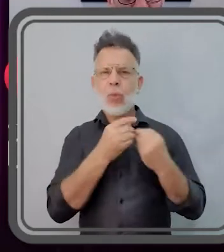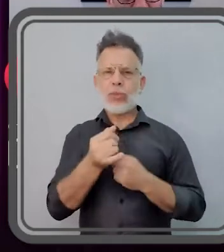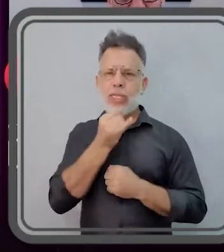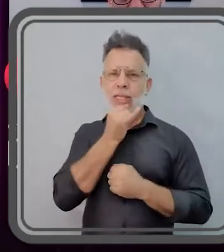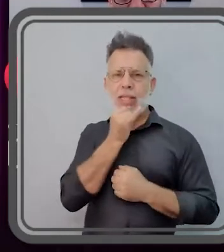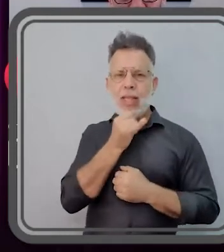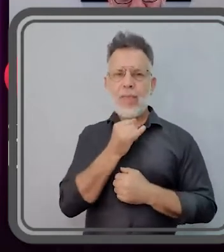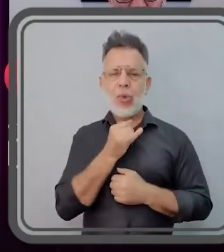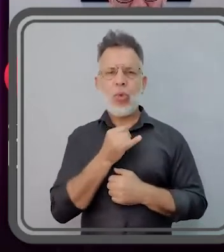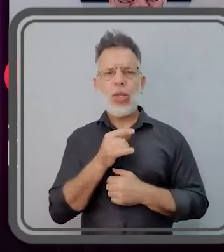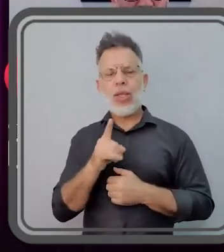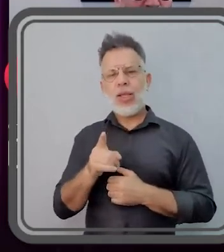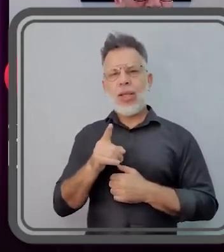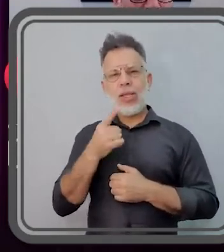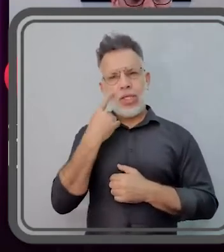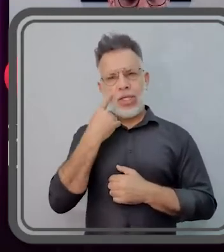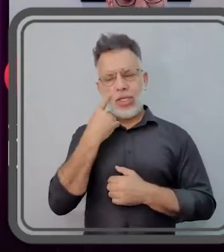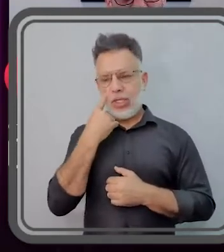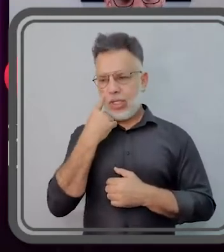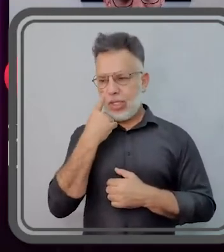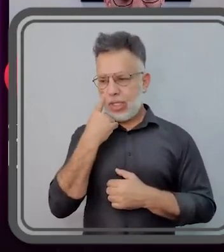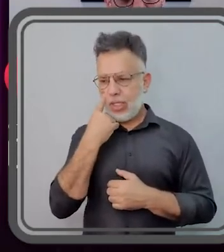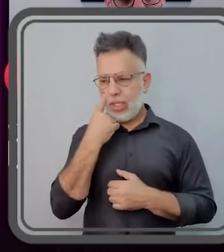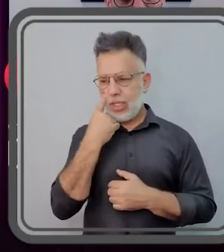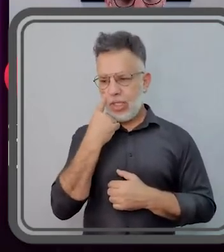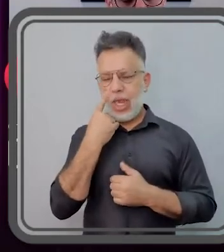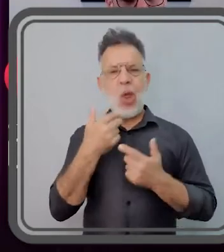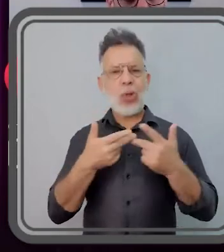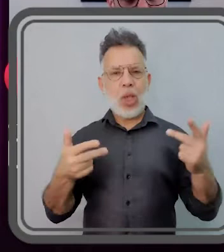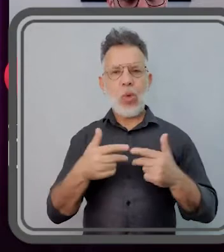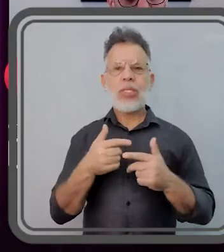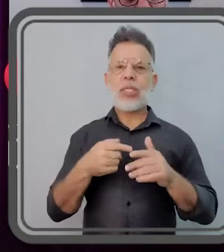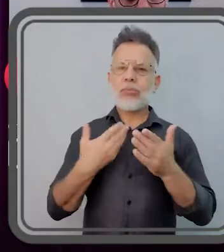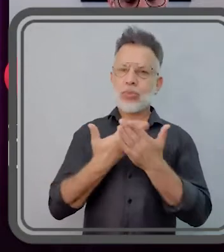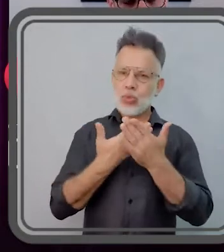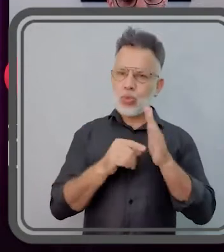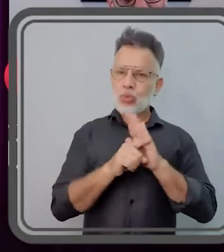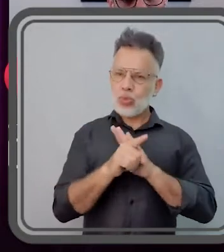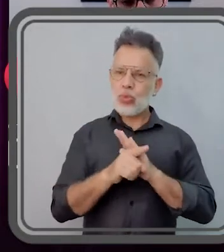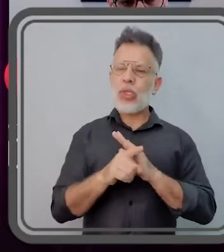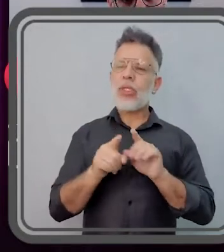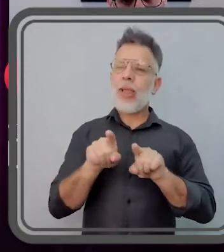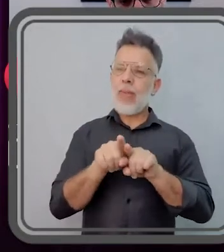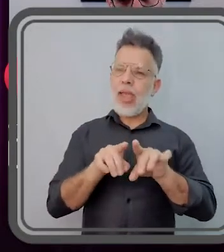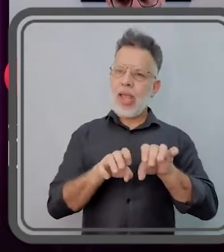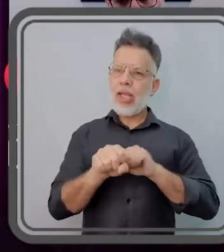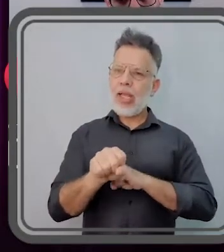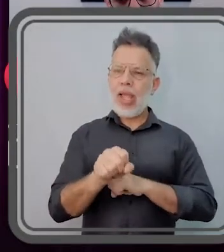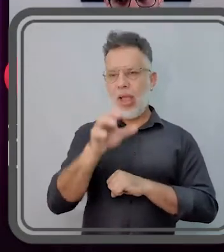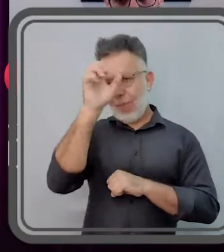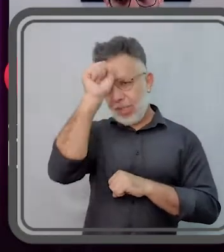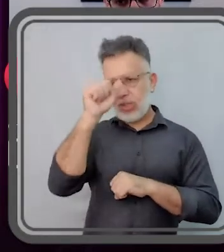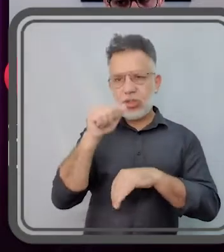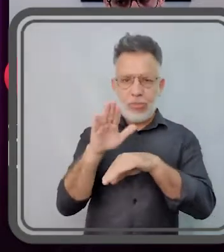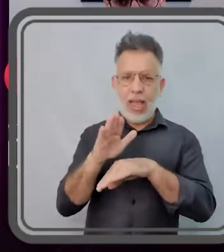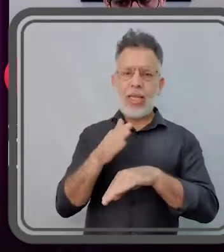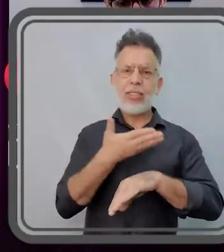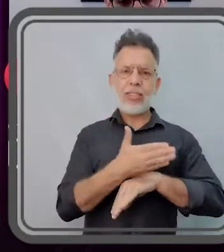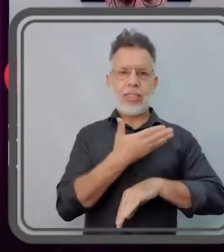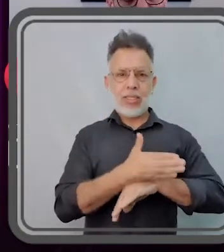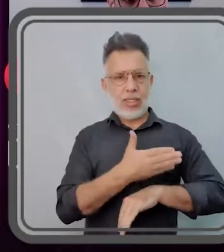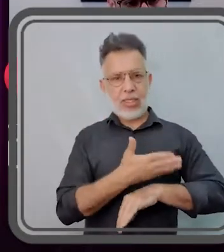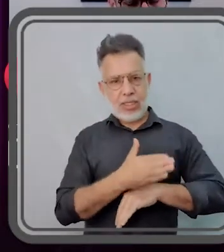que pessoas fizeram outra coisa do estudo e outra coisa de graduação, mas aprendendo tecnologia e